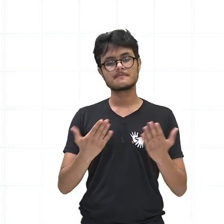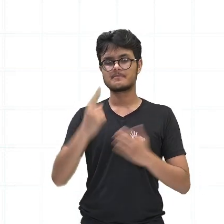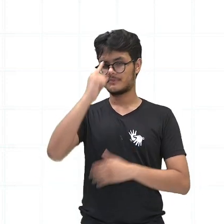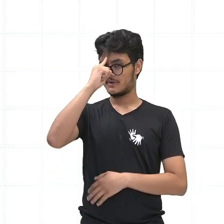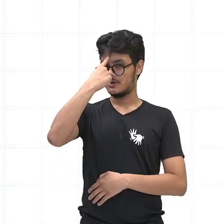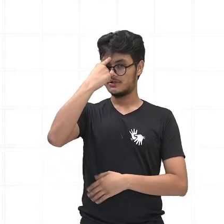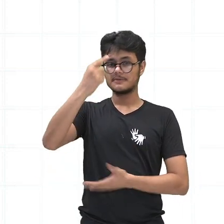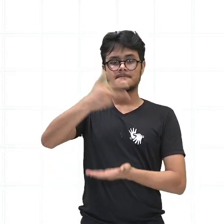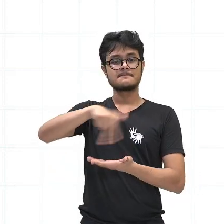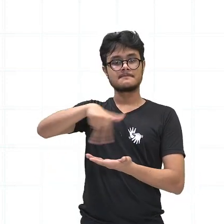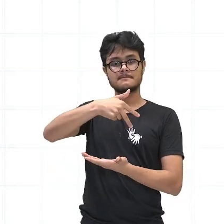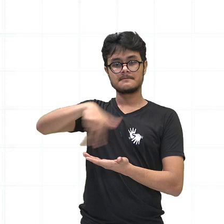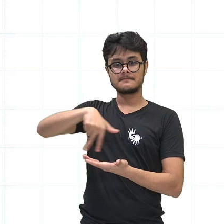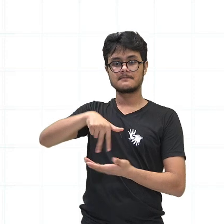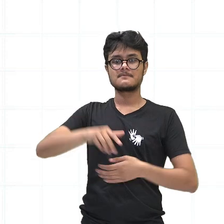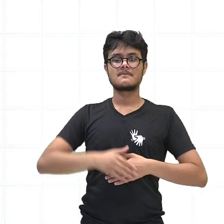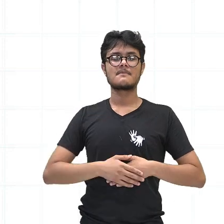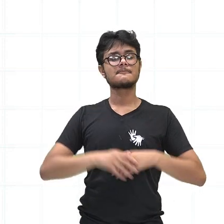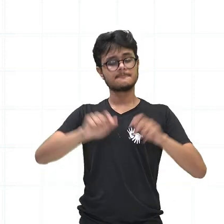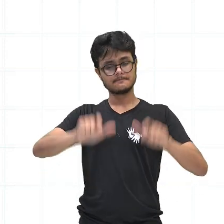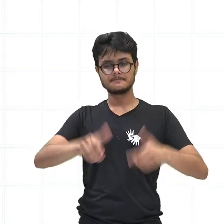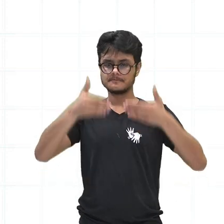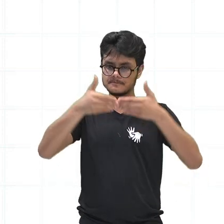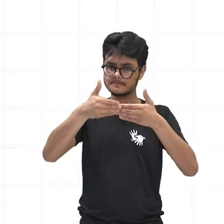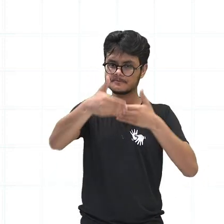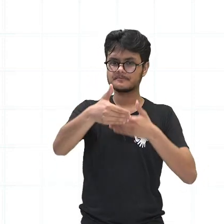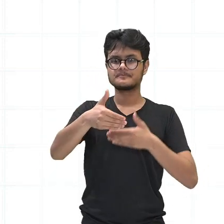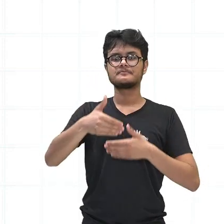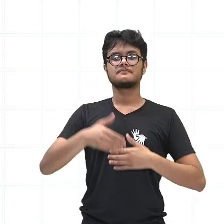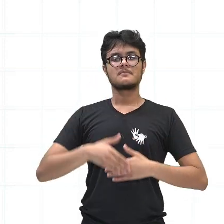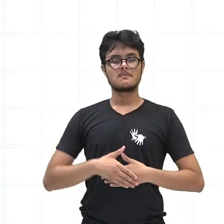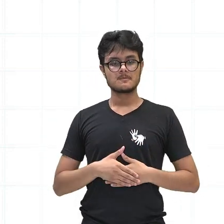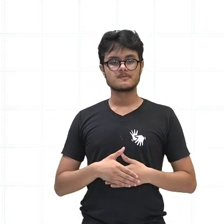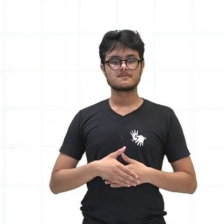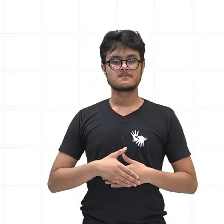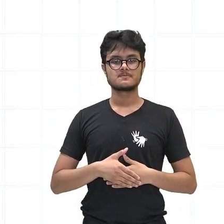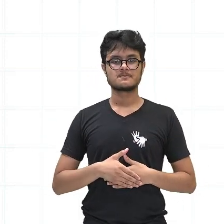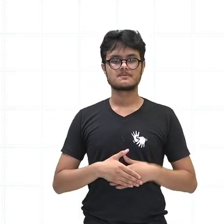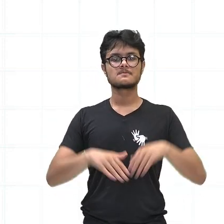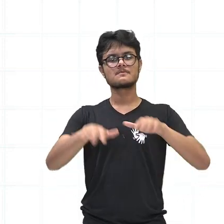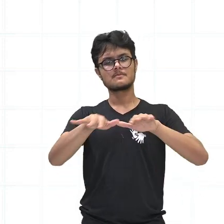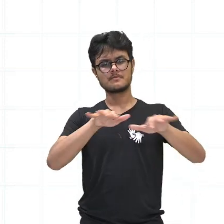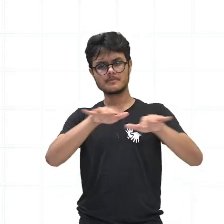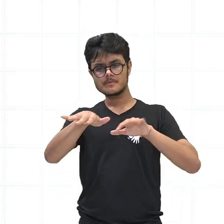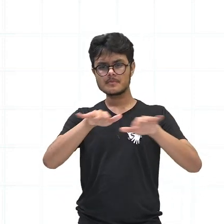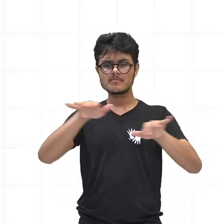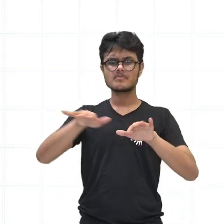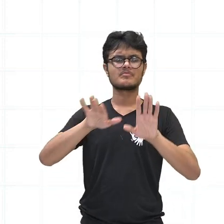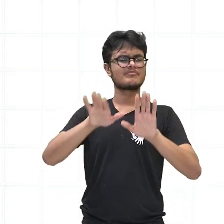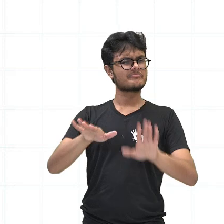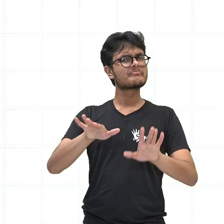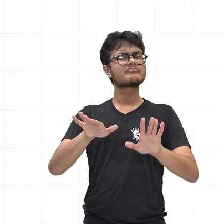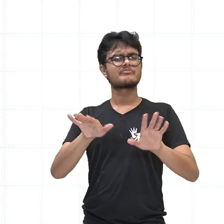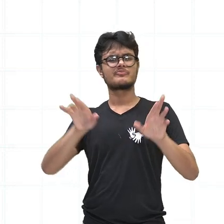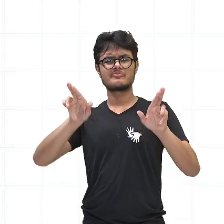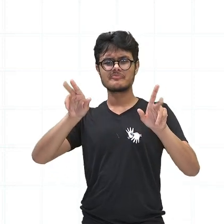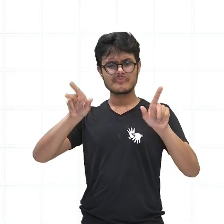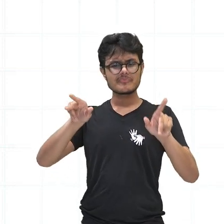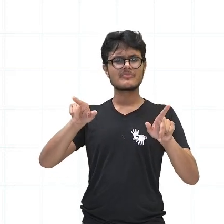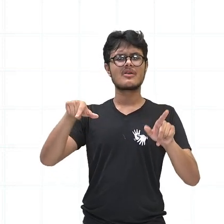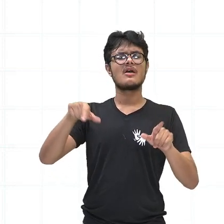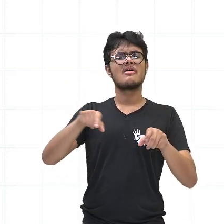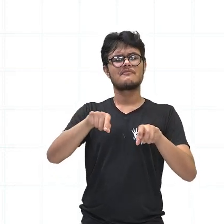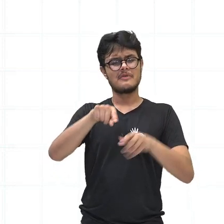dança indiana. Kathak tem suas características no norte da Índia, caracterizado por movimentos graciosos,